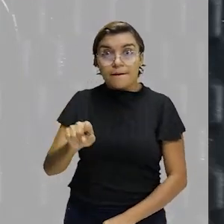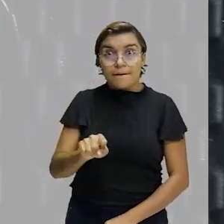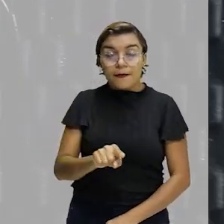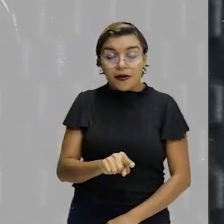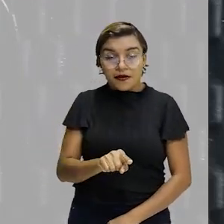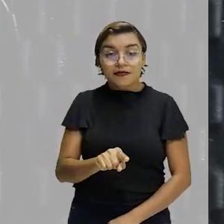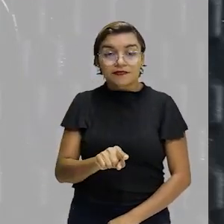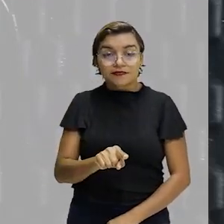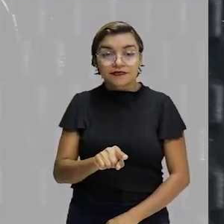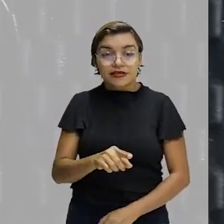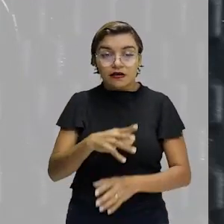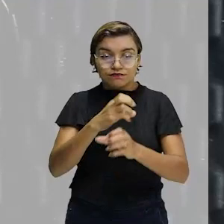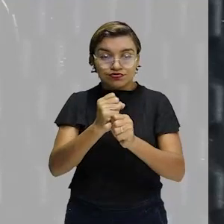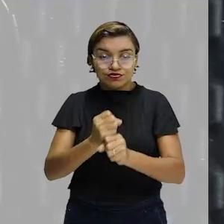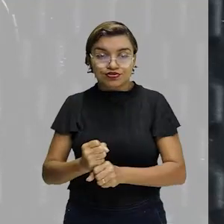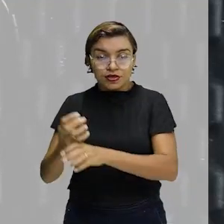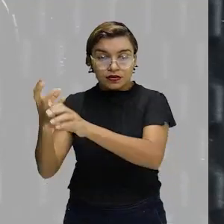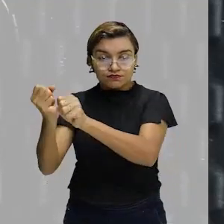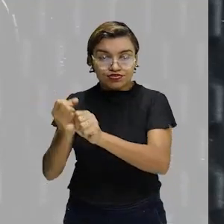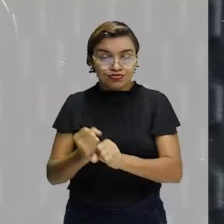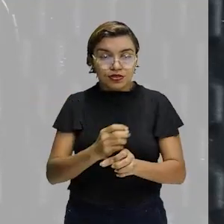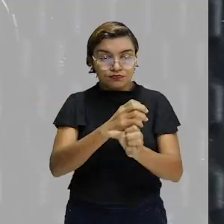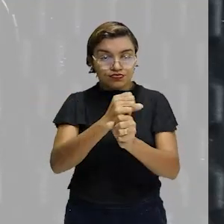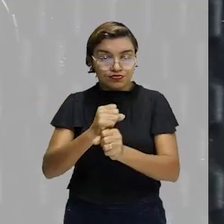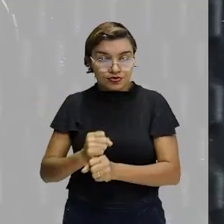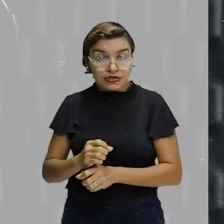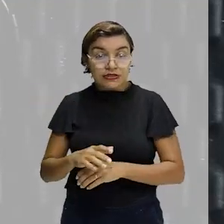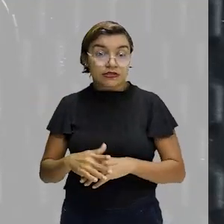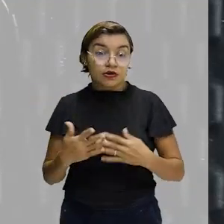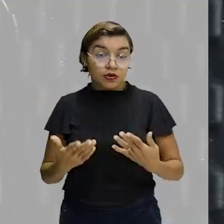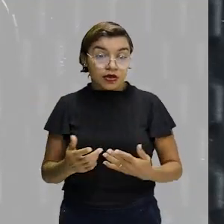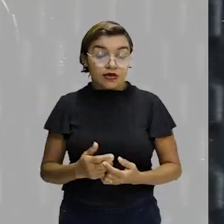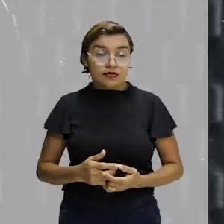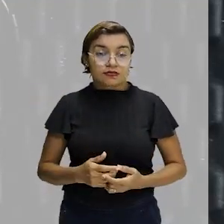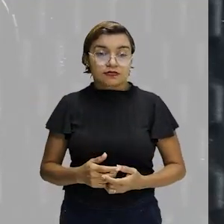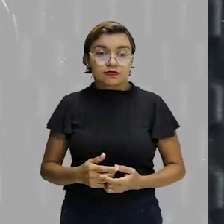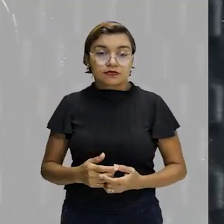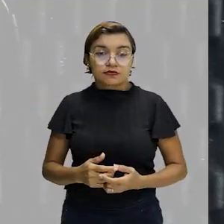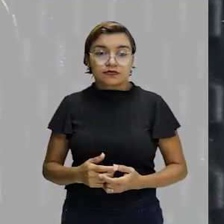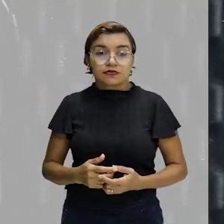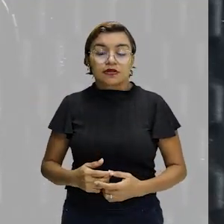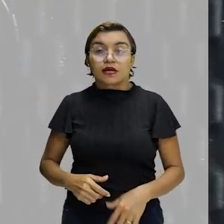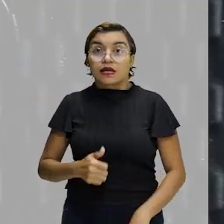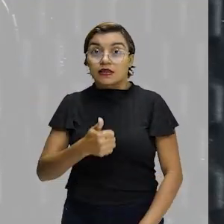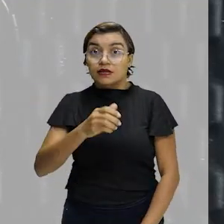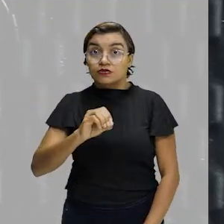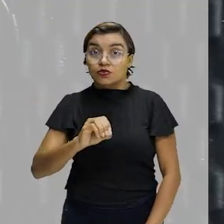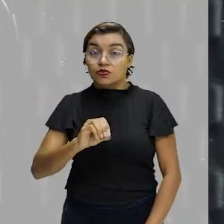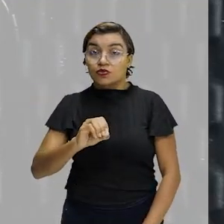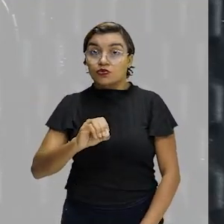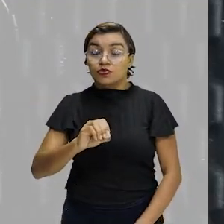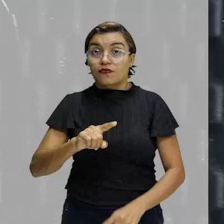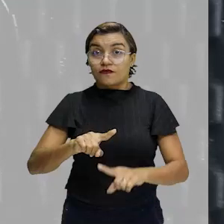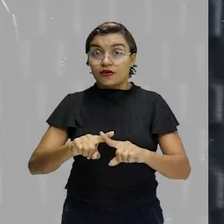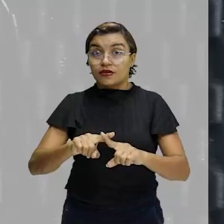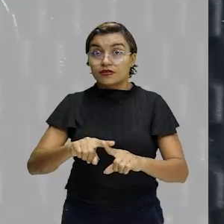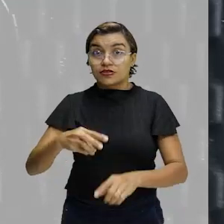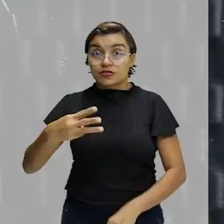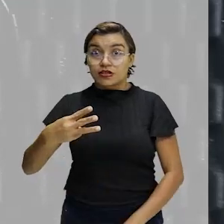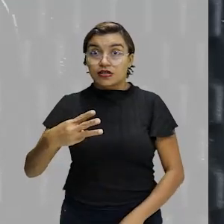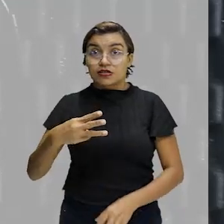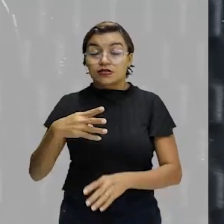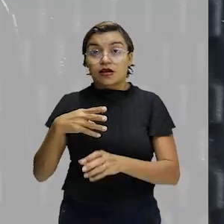multiplicar o 18 pelo 3. E isso tem como resposta para nós o 54. E aí, agora, ó, ficou 2 que multiplica